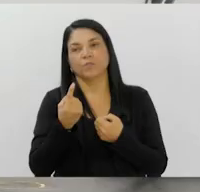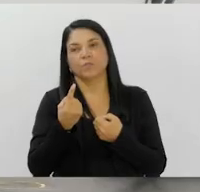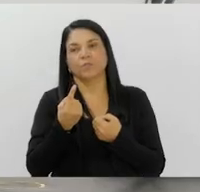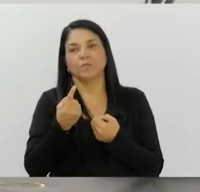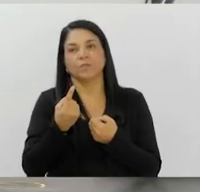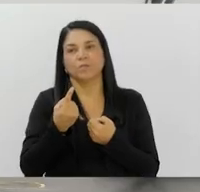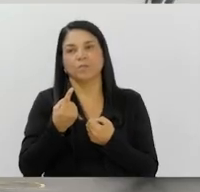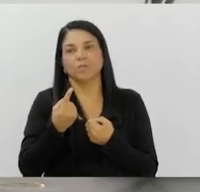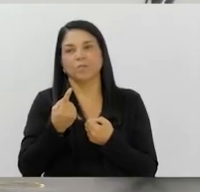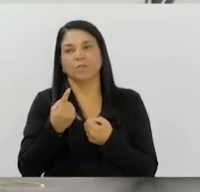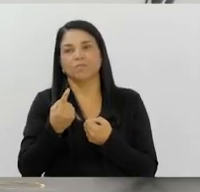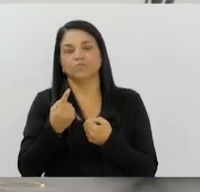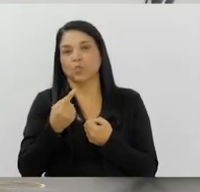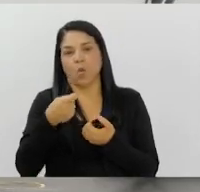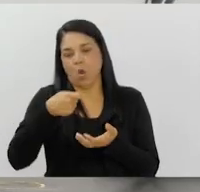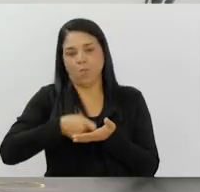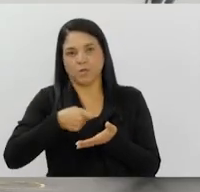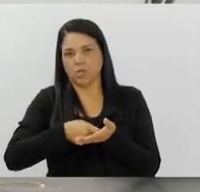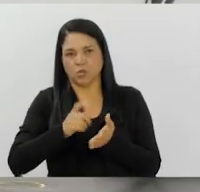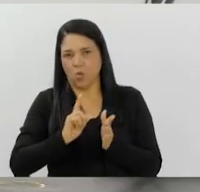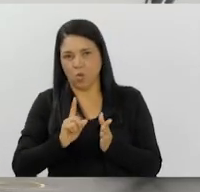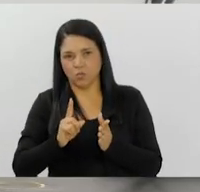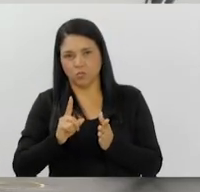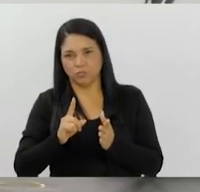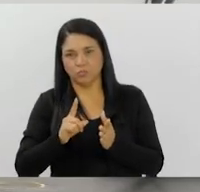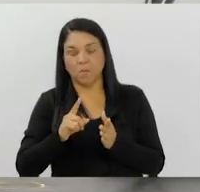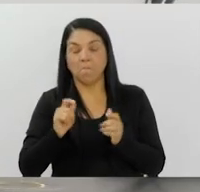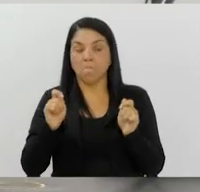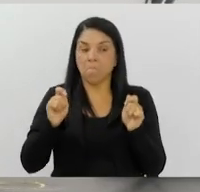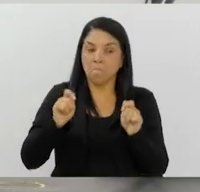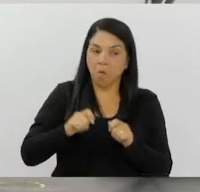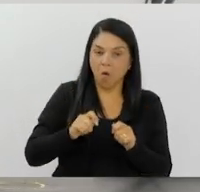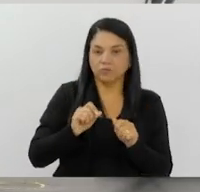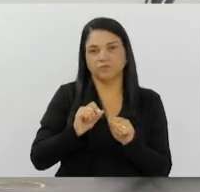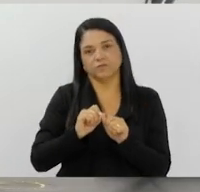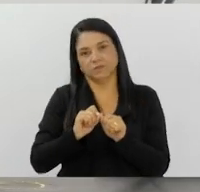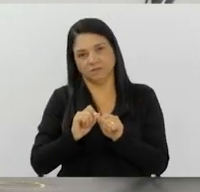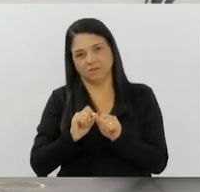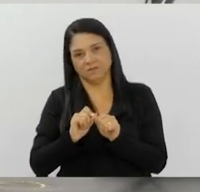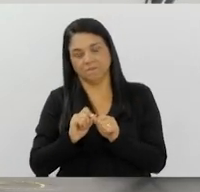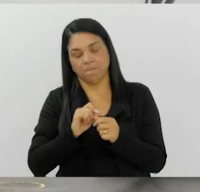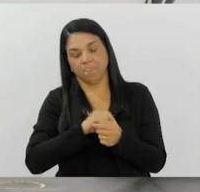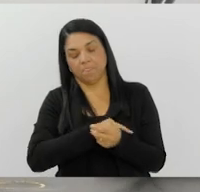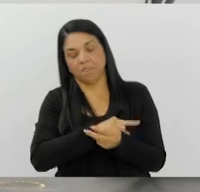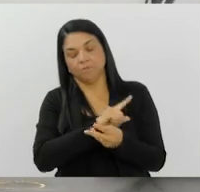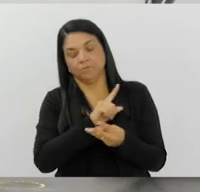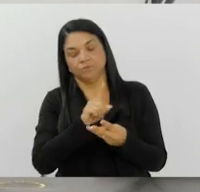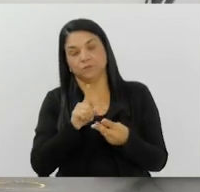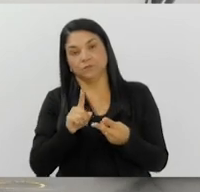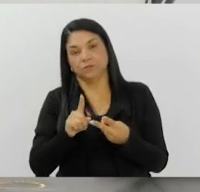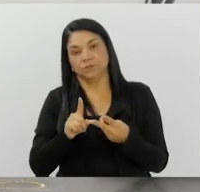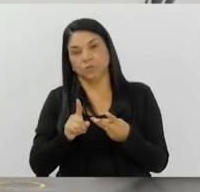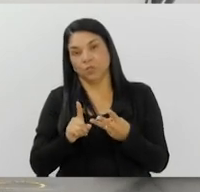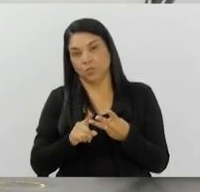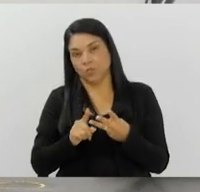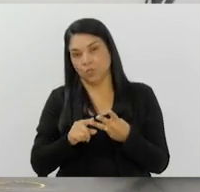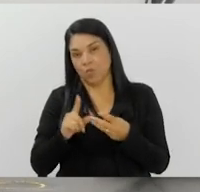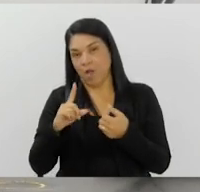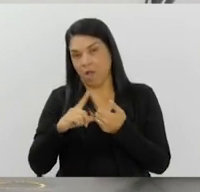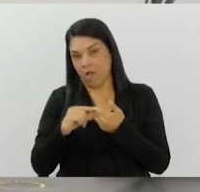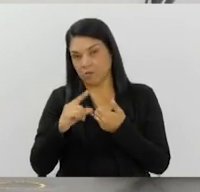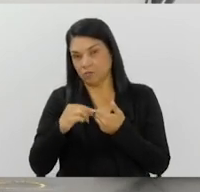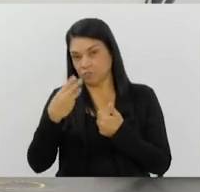que não é obrigatório É pode ser feito né ah com relação ainda aqui o Artigo terceiro